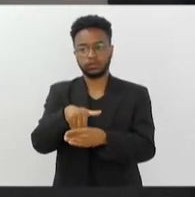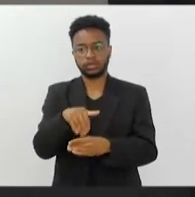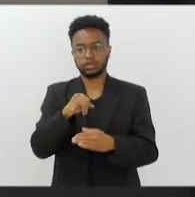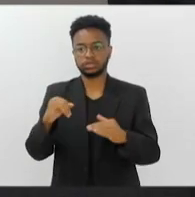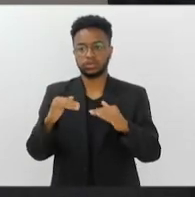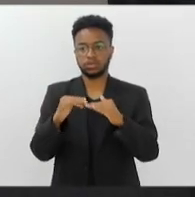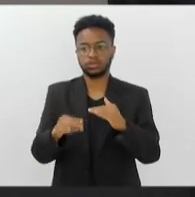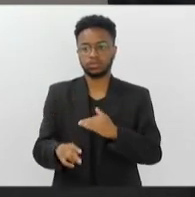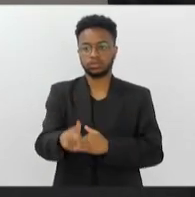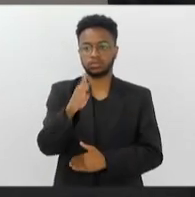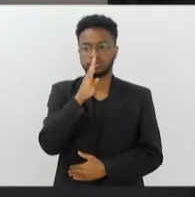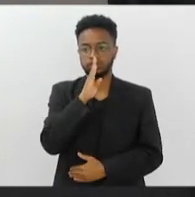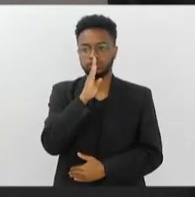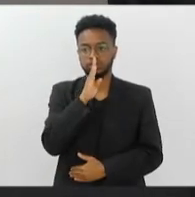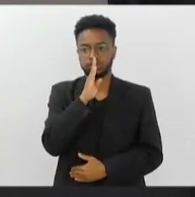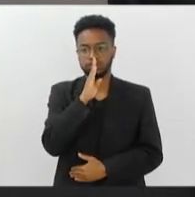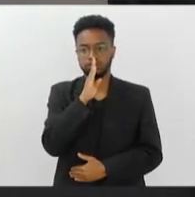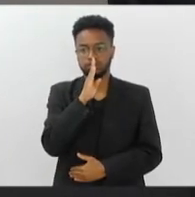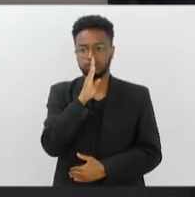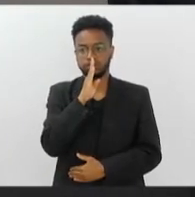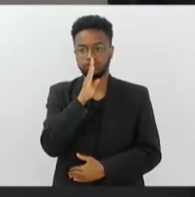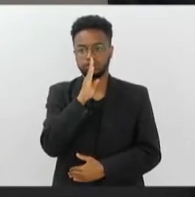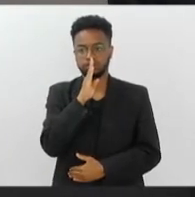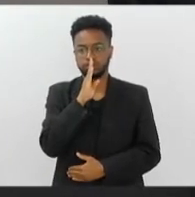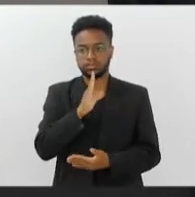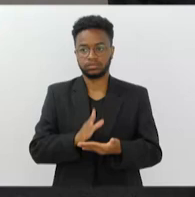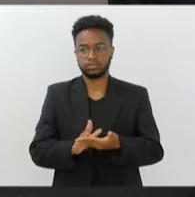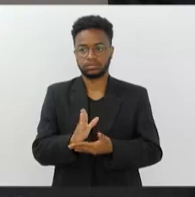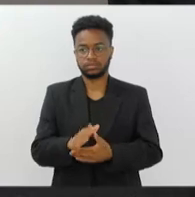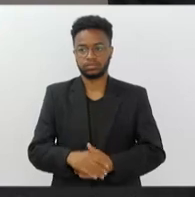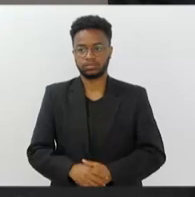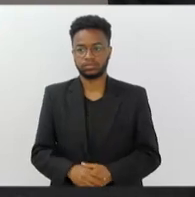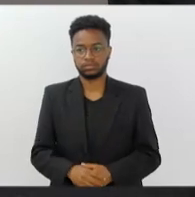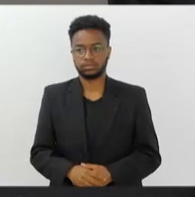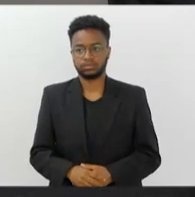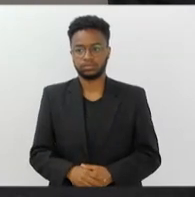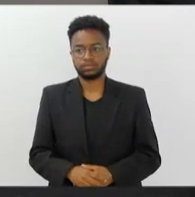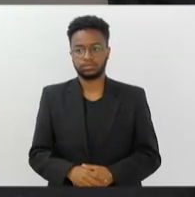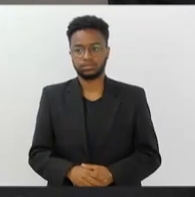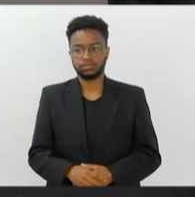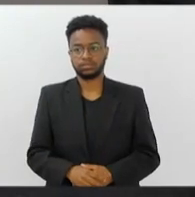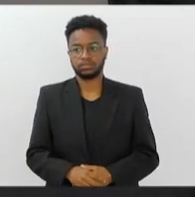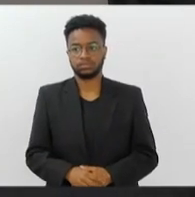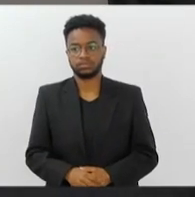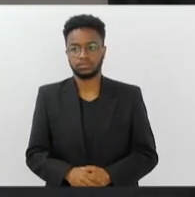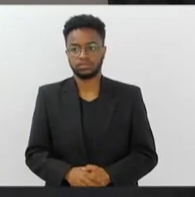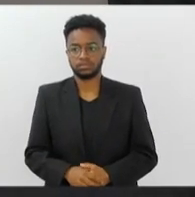os sócios que aprovam permaneçam como estão. Aprovado.